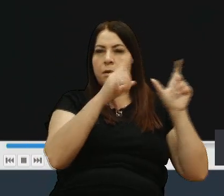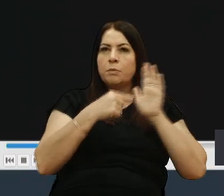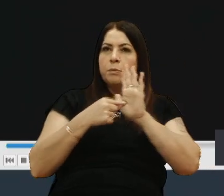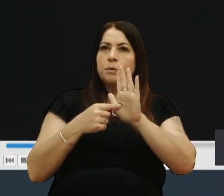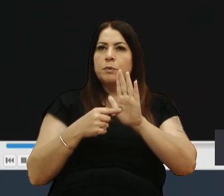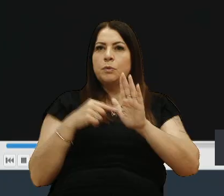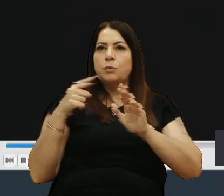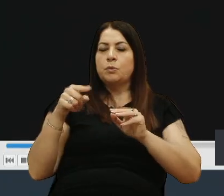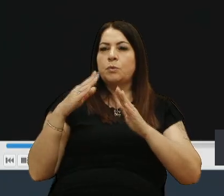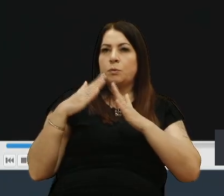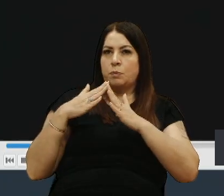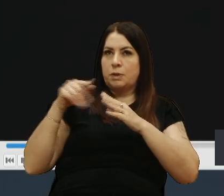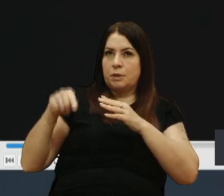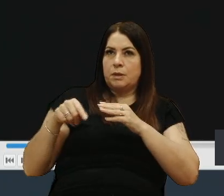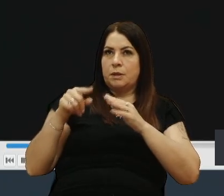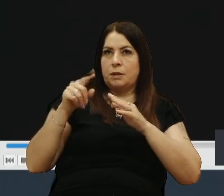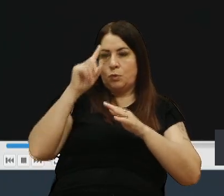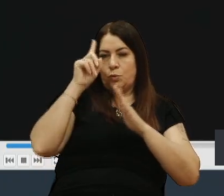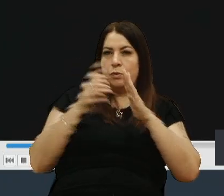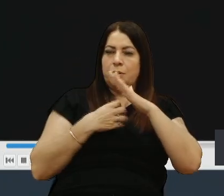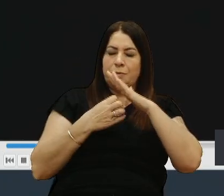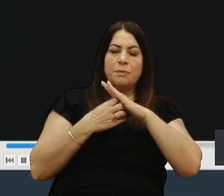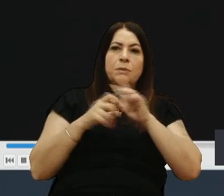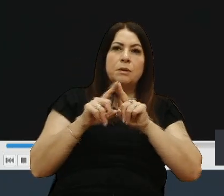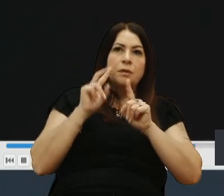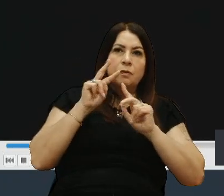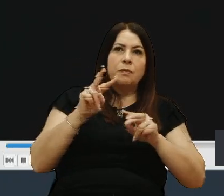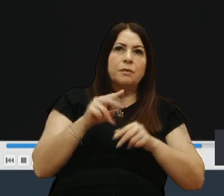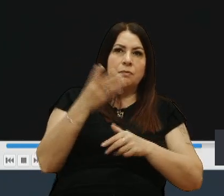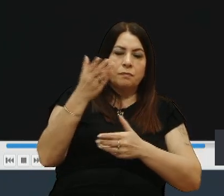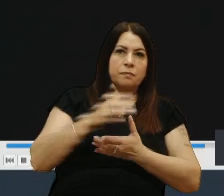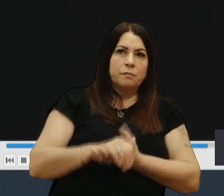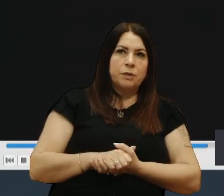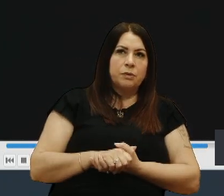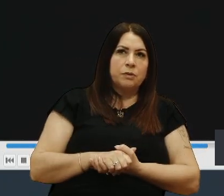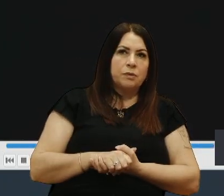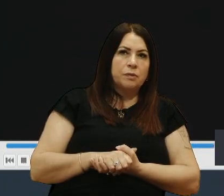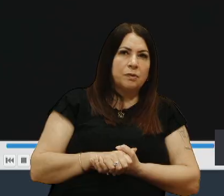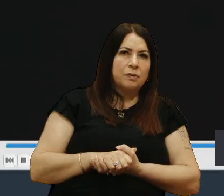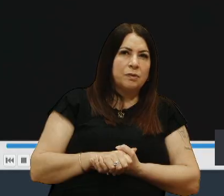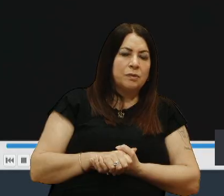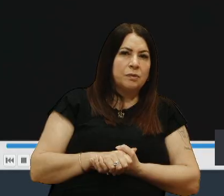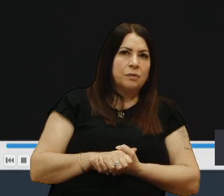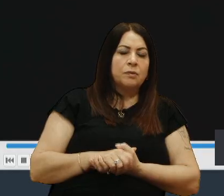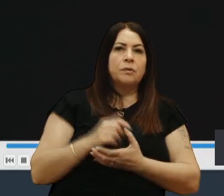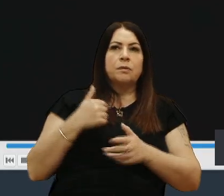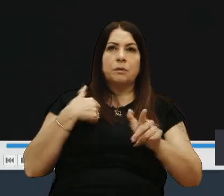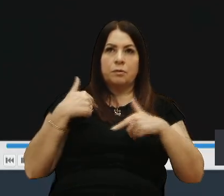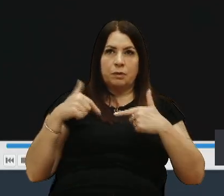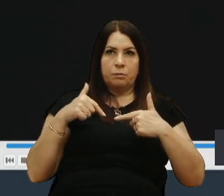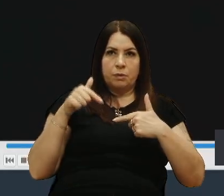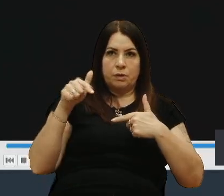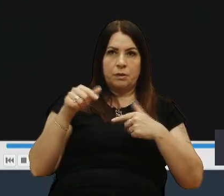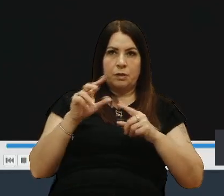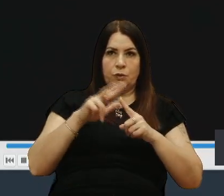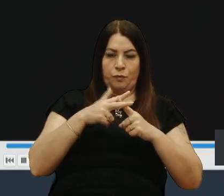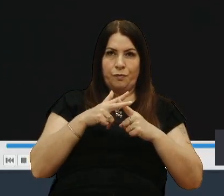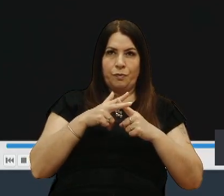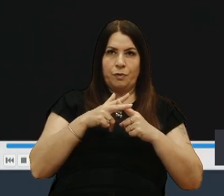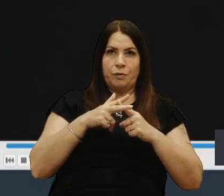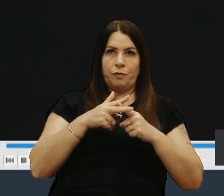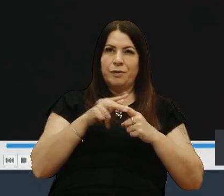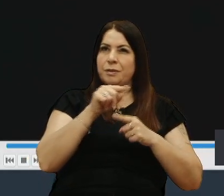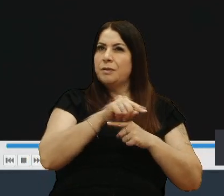aqui com um dos moradores e empresário que fez a reivindicação. A palavra é sua. Pois é, eu trabalho aqui na oficina, nossa